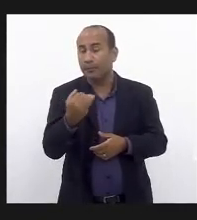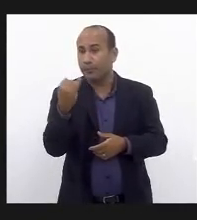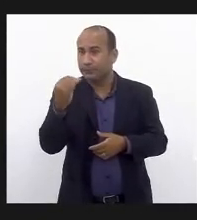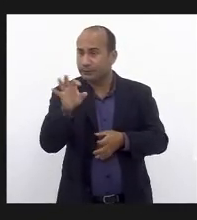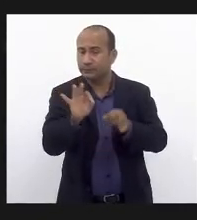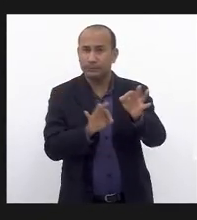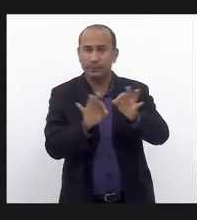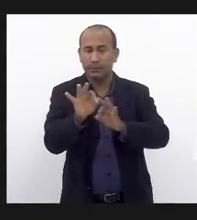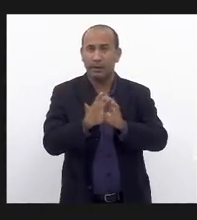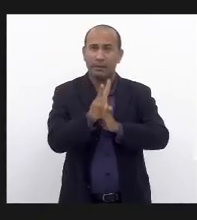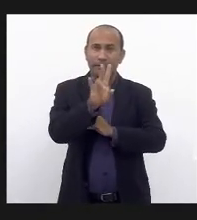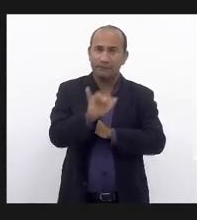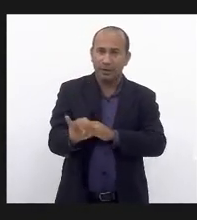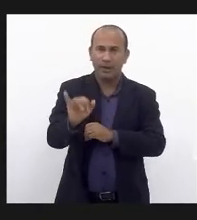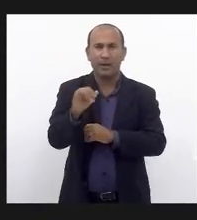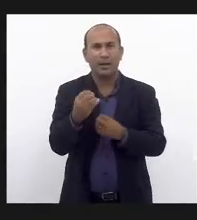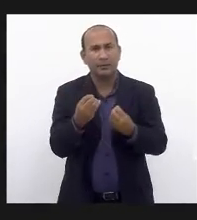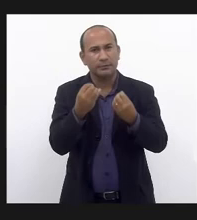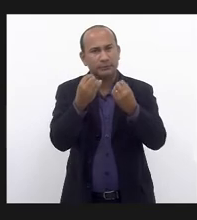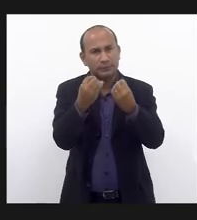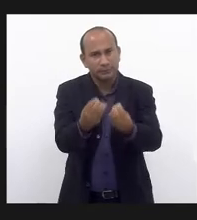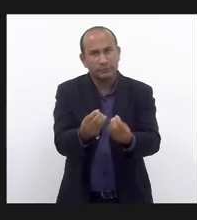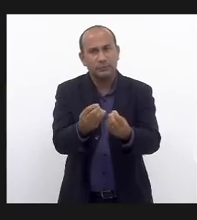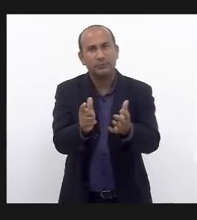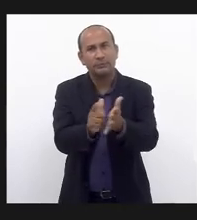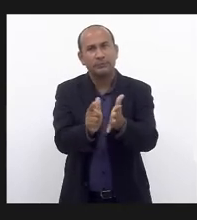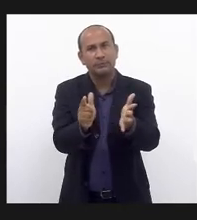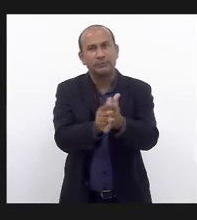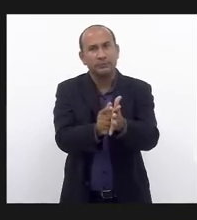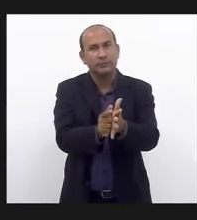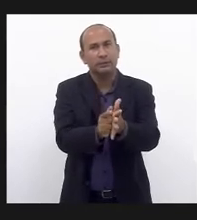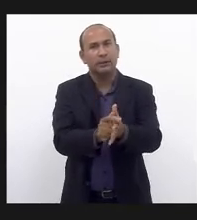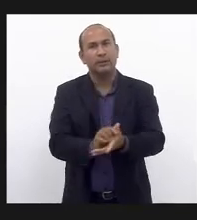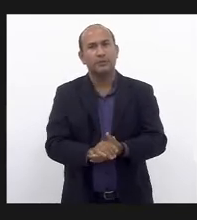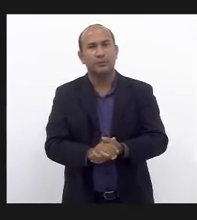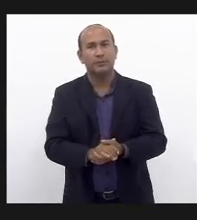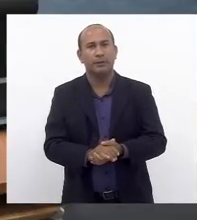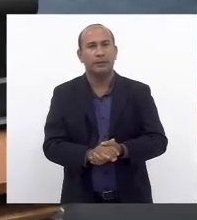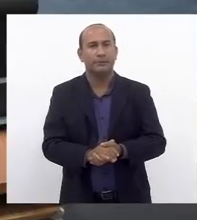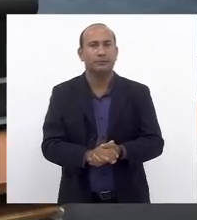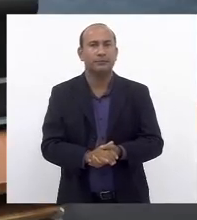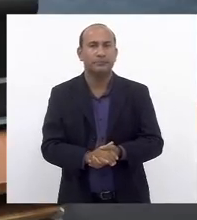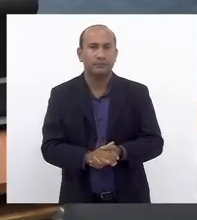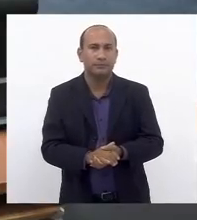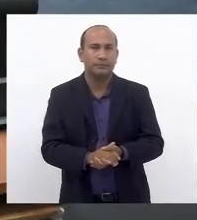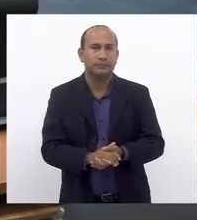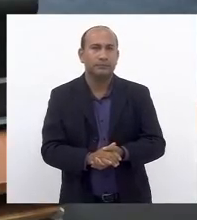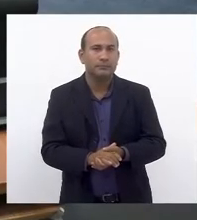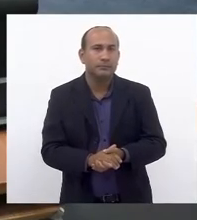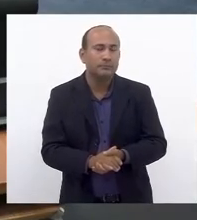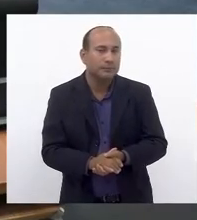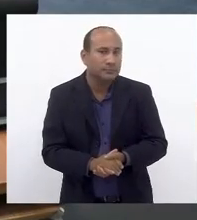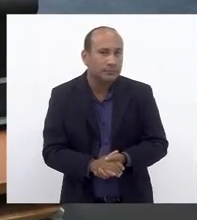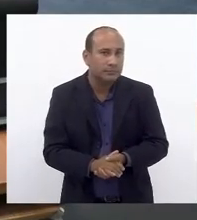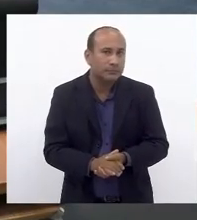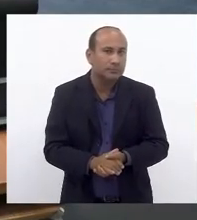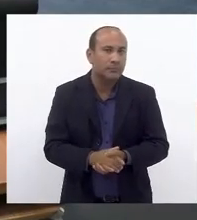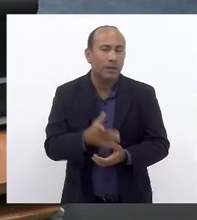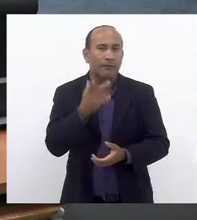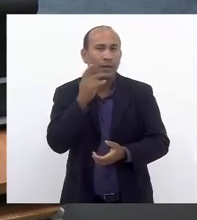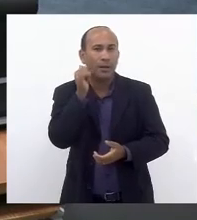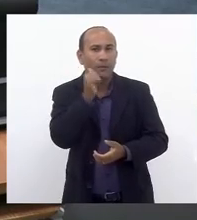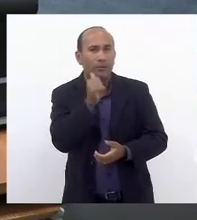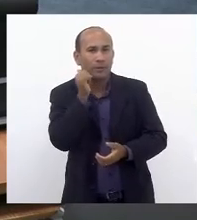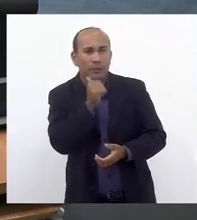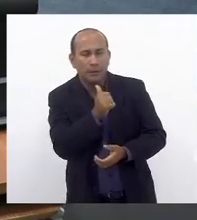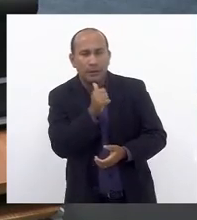vai trazer, né, para a pauta dos debates do mês de março, além do Dia Internacional da Mulher,